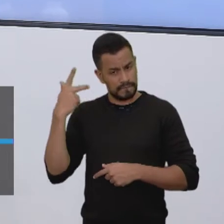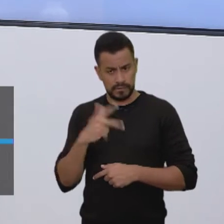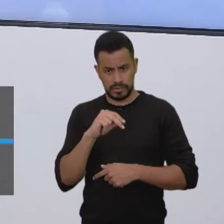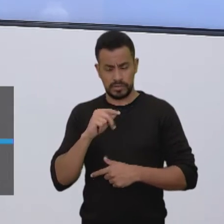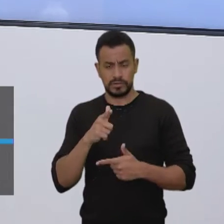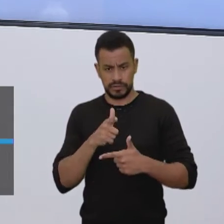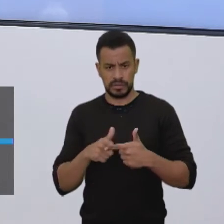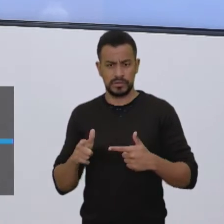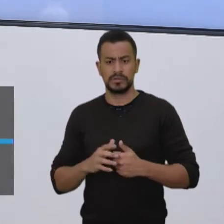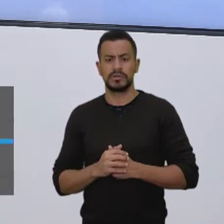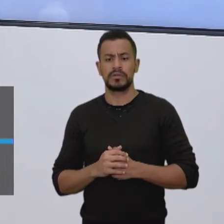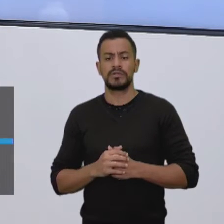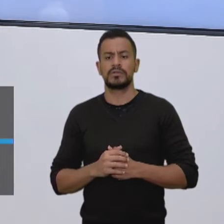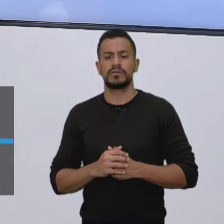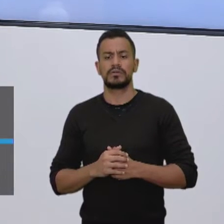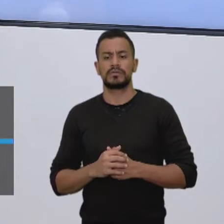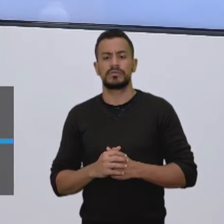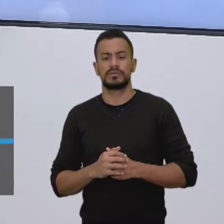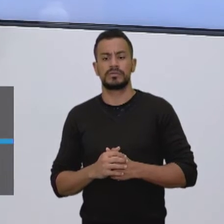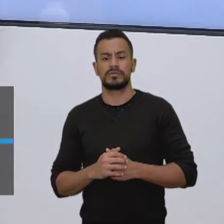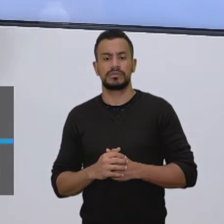Vamos. Vou dividir o 5 por 11.